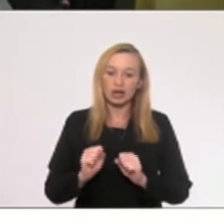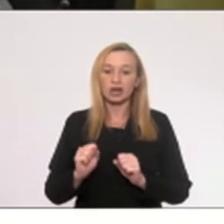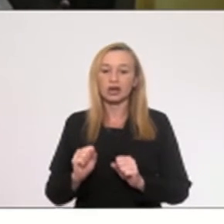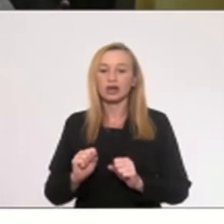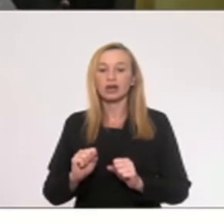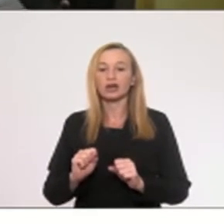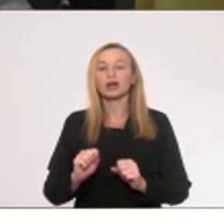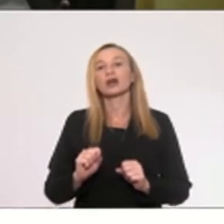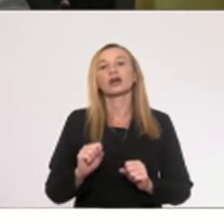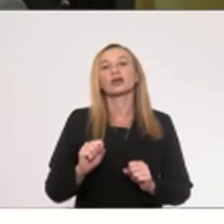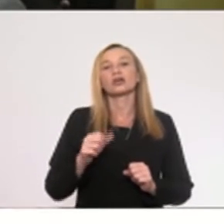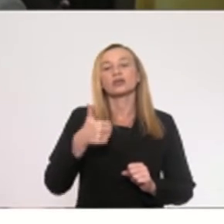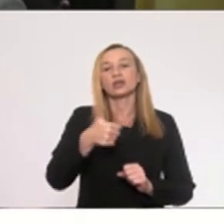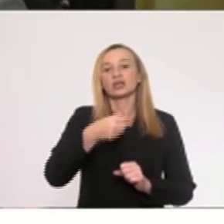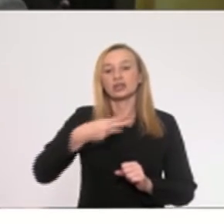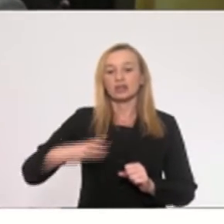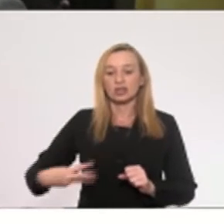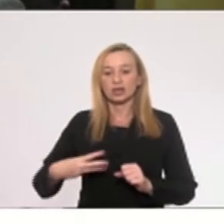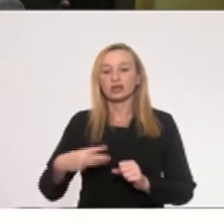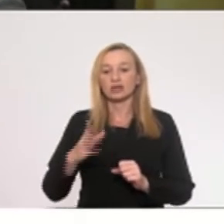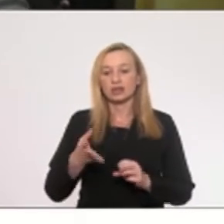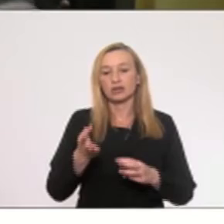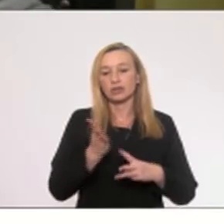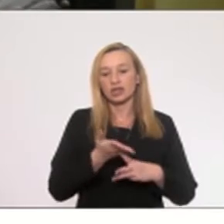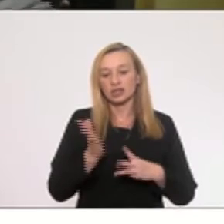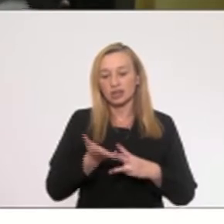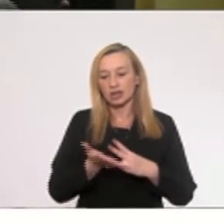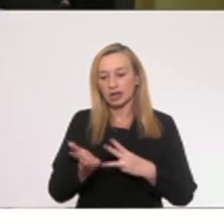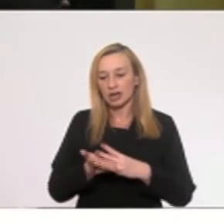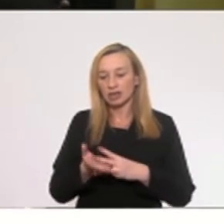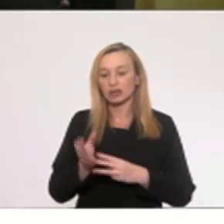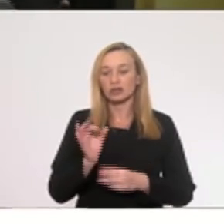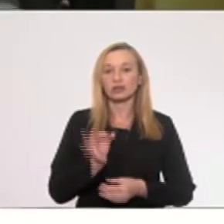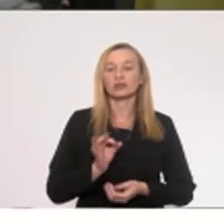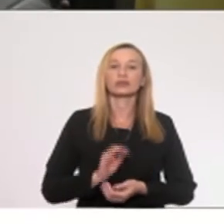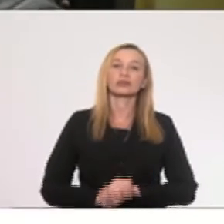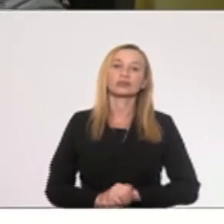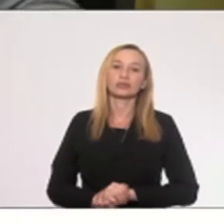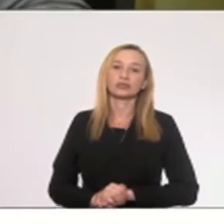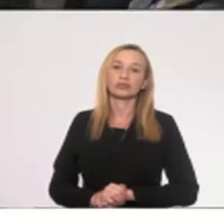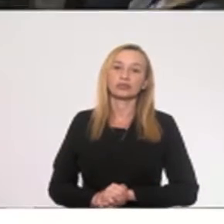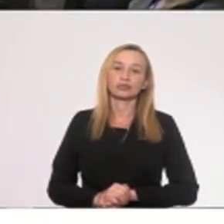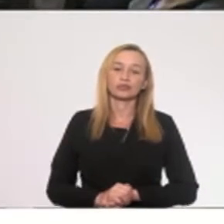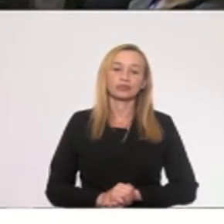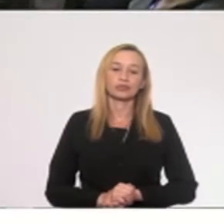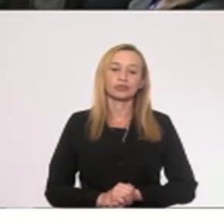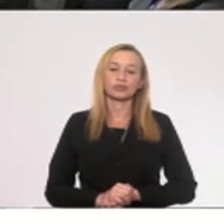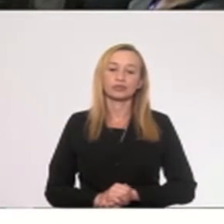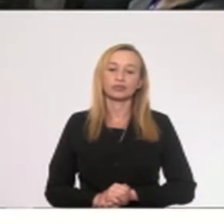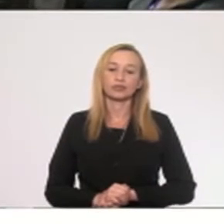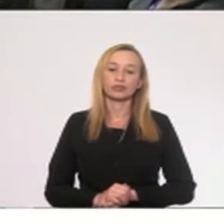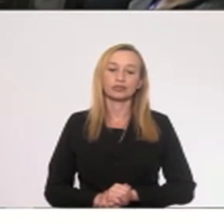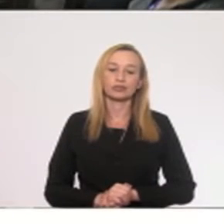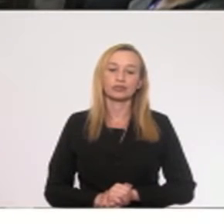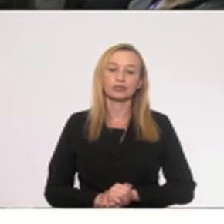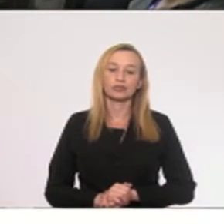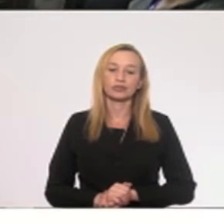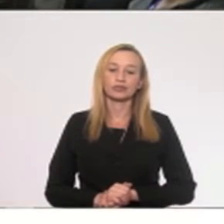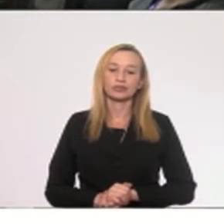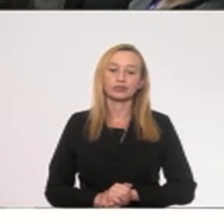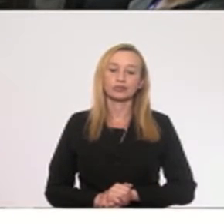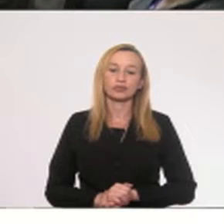2 vezes dentro do exercício em que seja devido. Para discutir, Em discussão, para discutir,